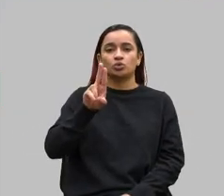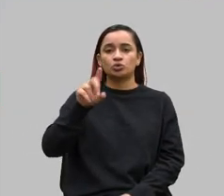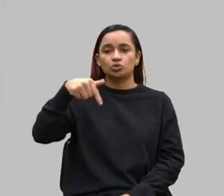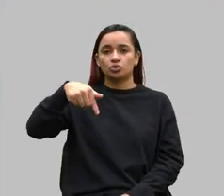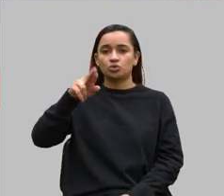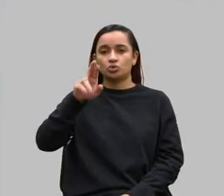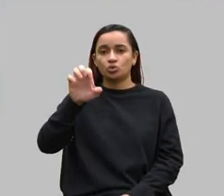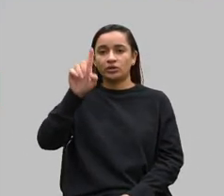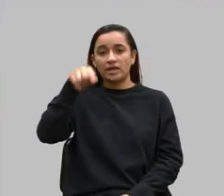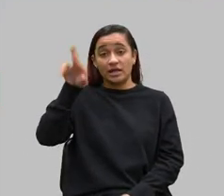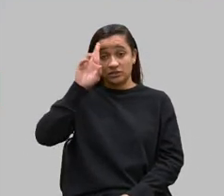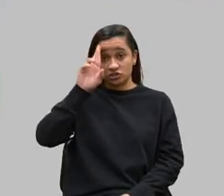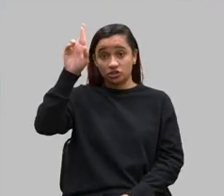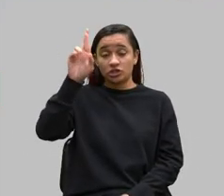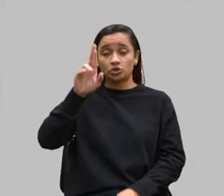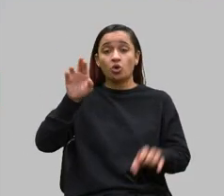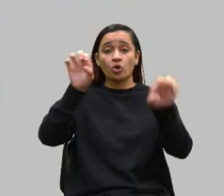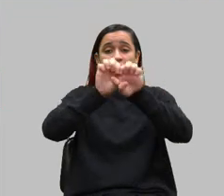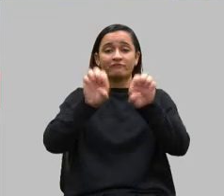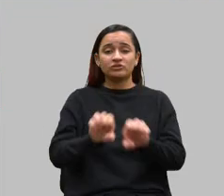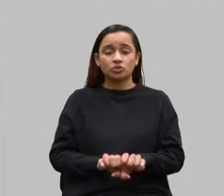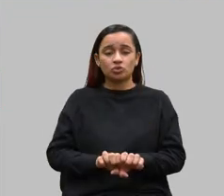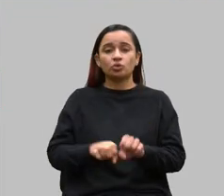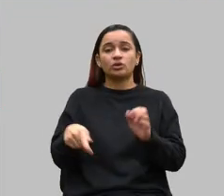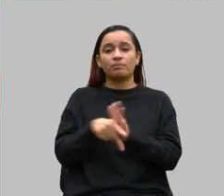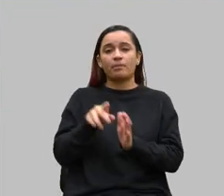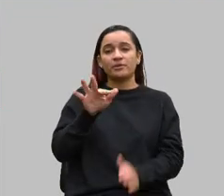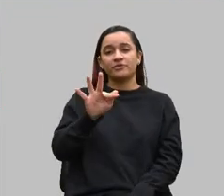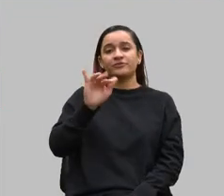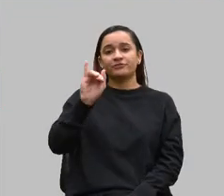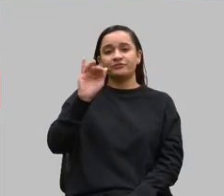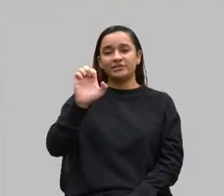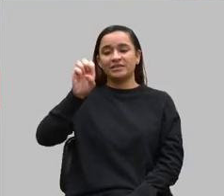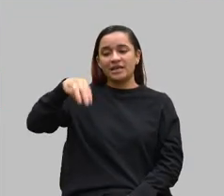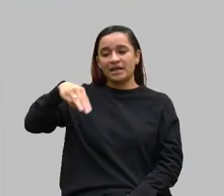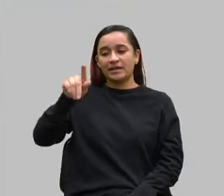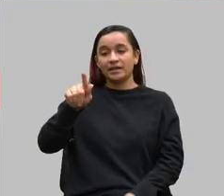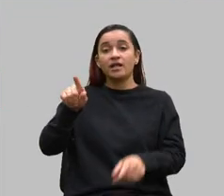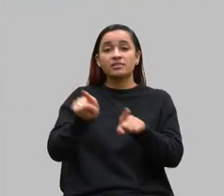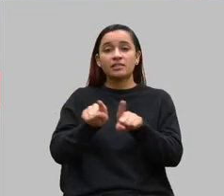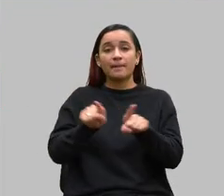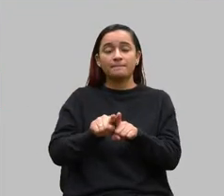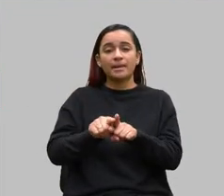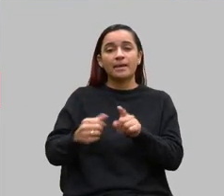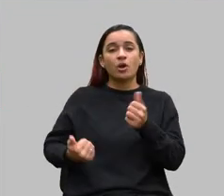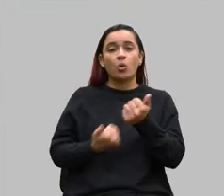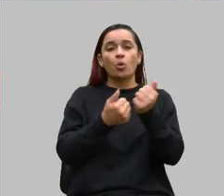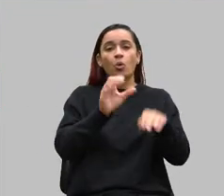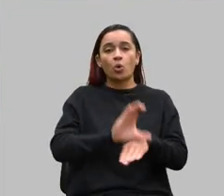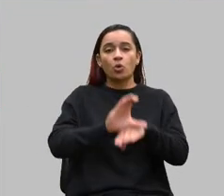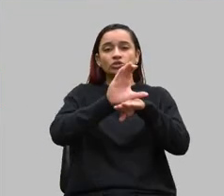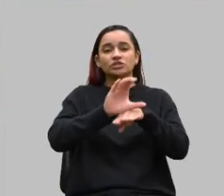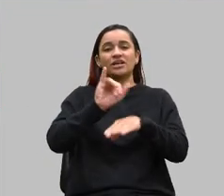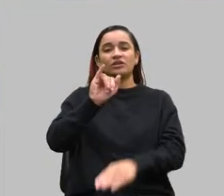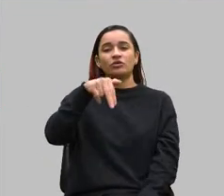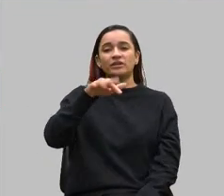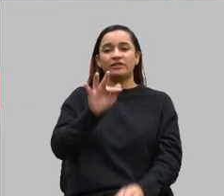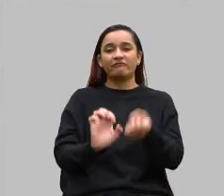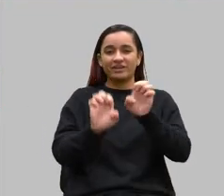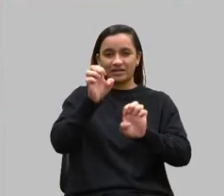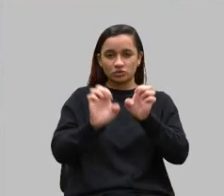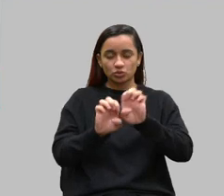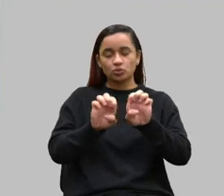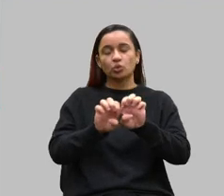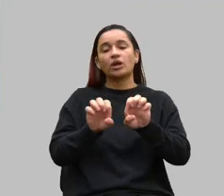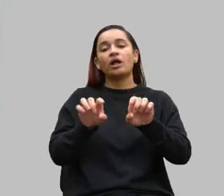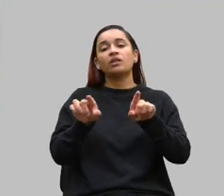infraestrutura da fieng e membro do Conselho de infraestrutura representando Flávio rosco Nogueira